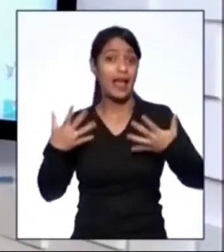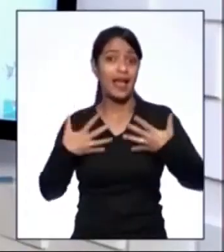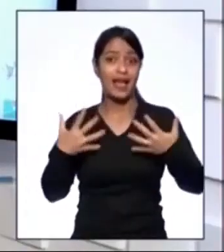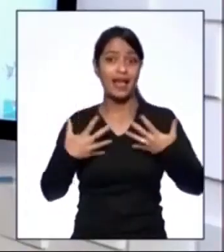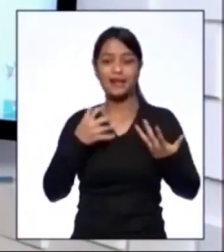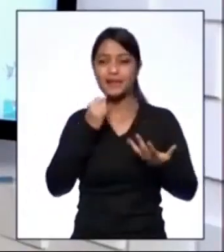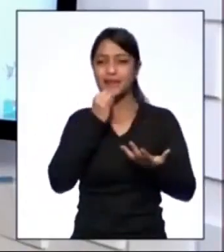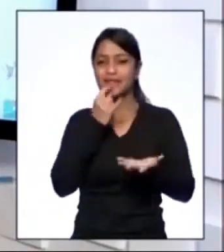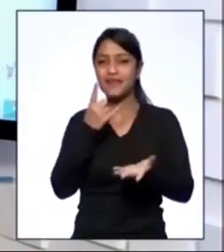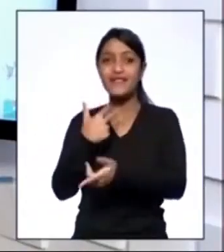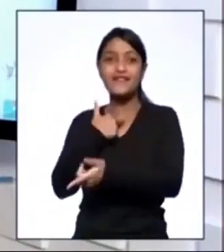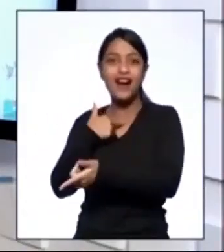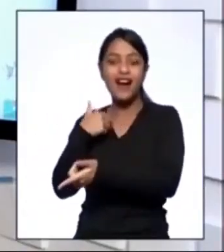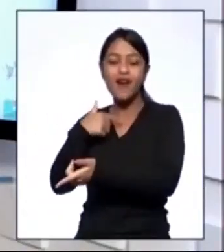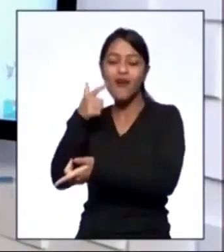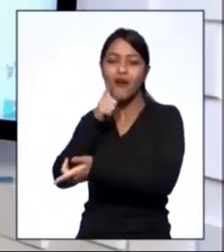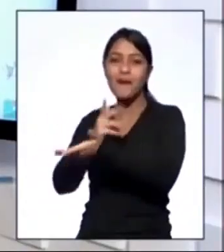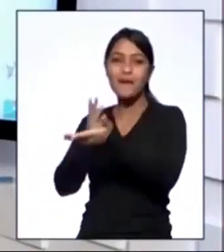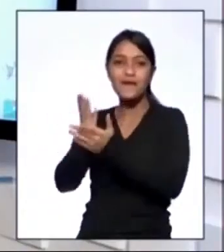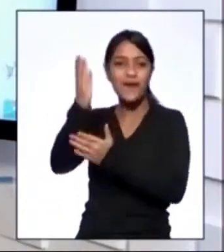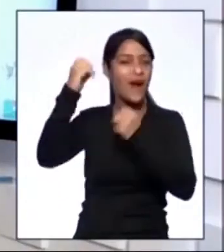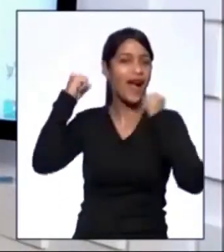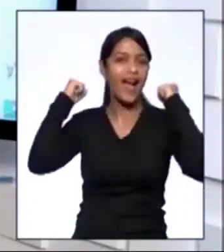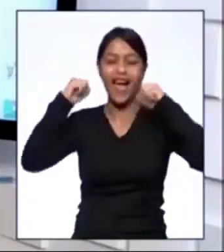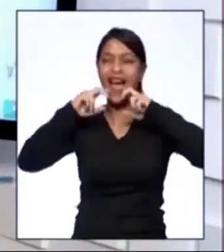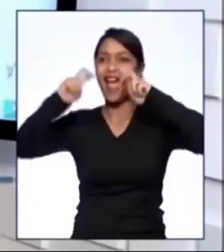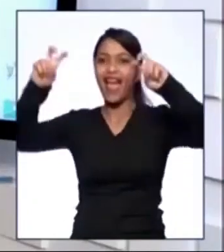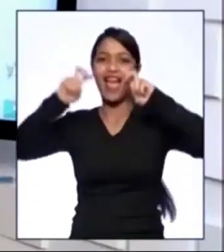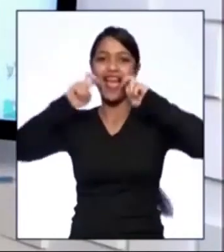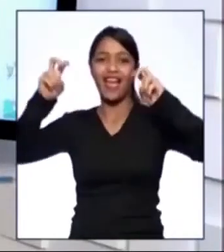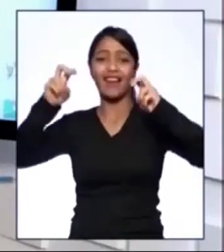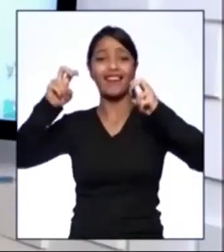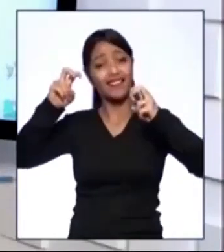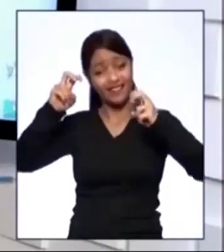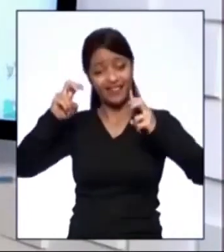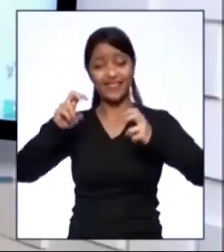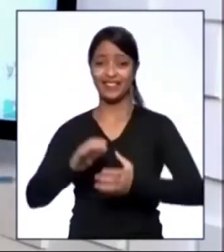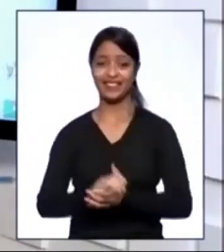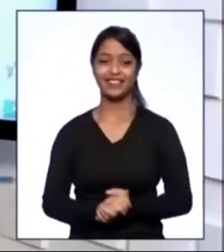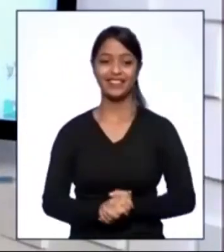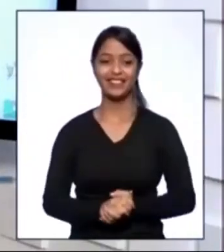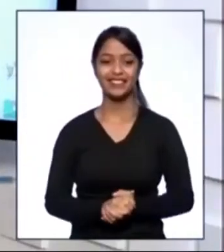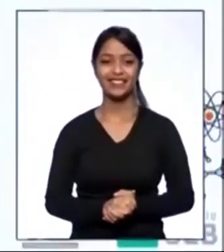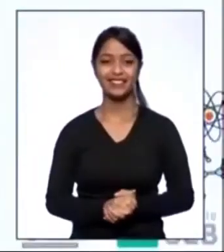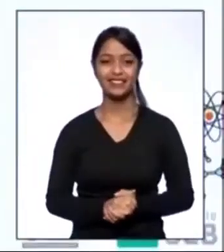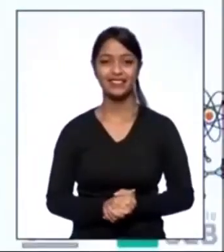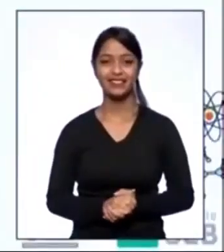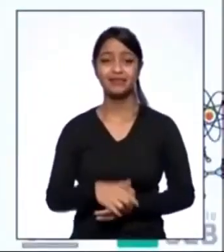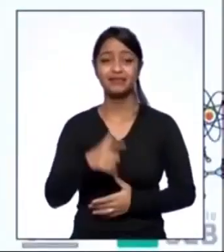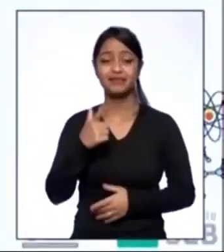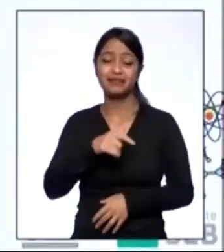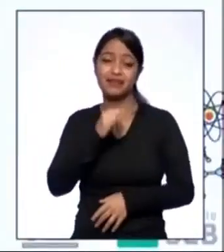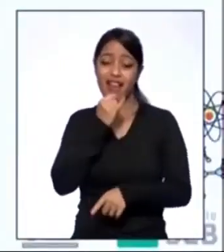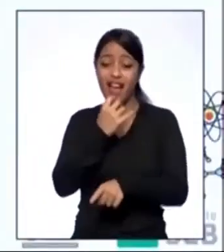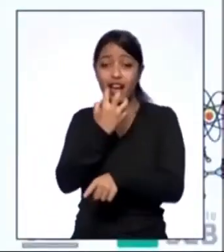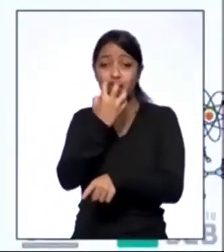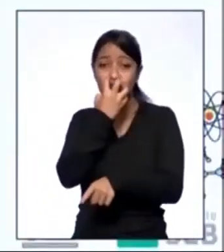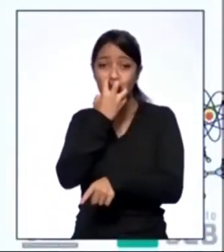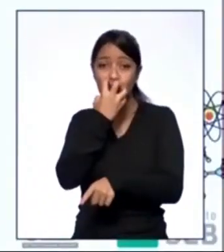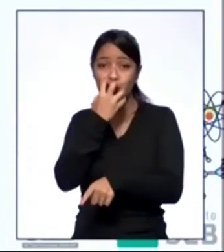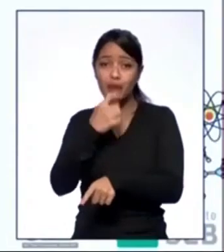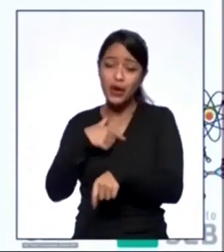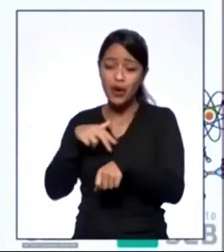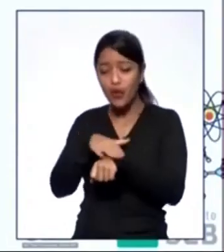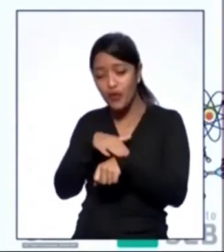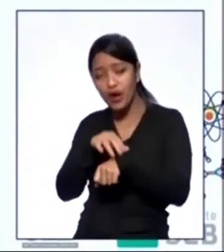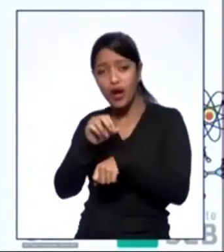arranjou a sua vaga, tá feliz, grita, vibra, tem a ver com isso também, tá? Bom, falar com o cachorro com uma voz de criança também, tá?